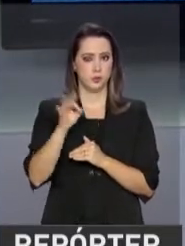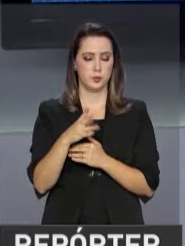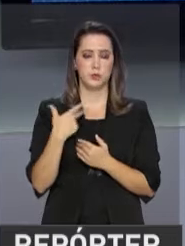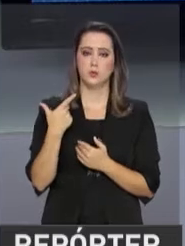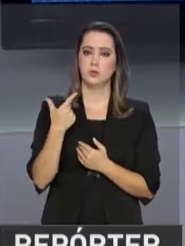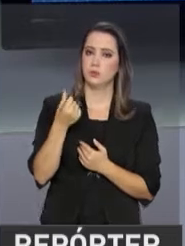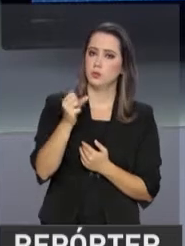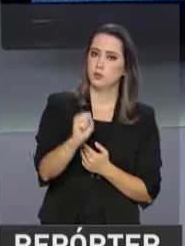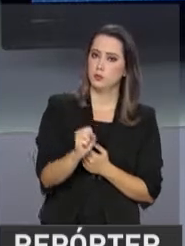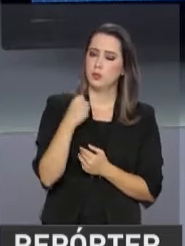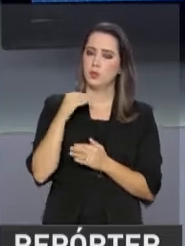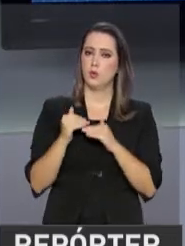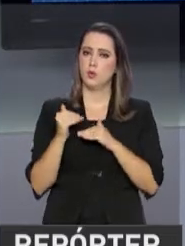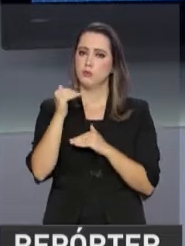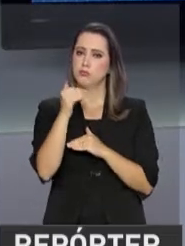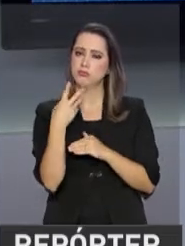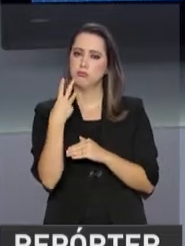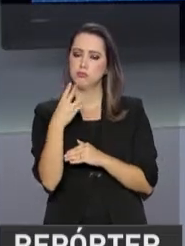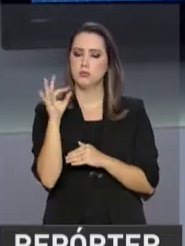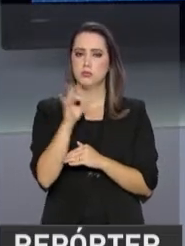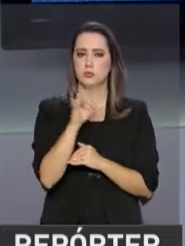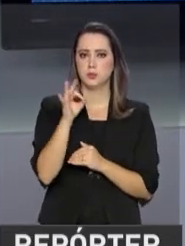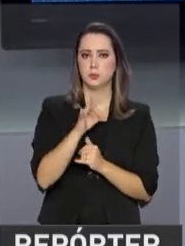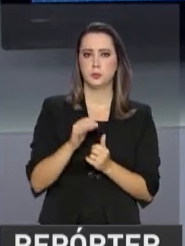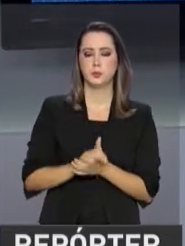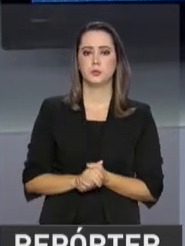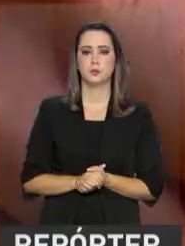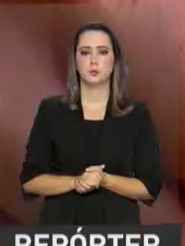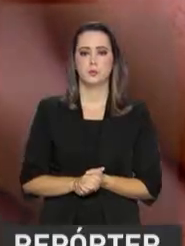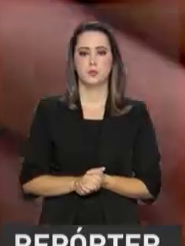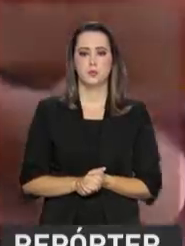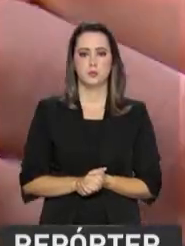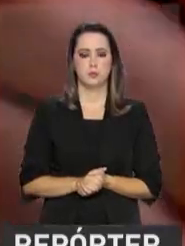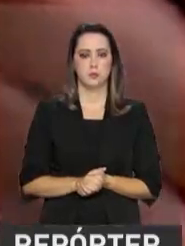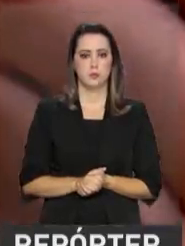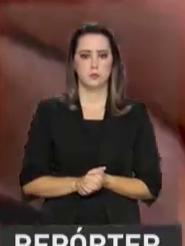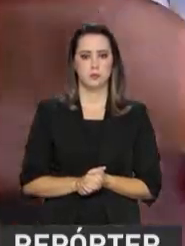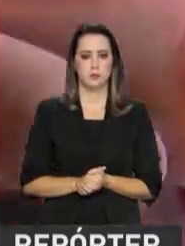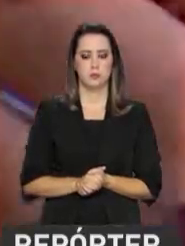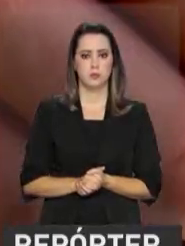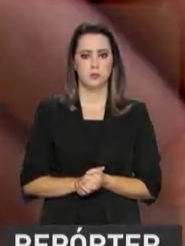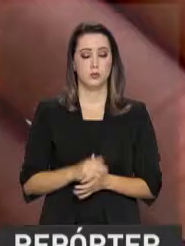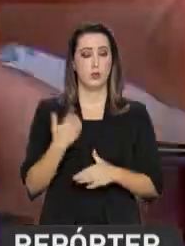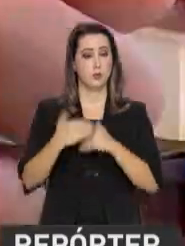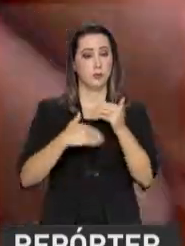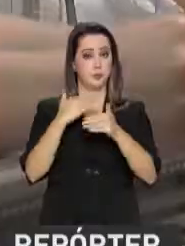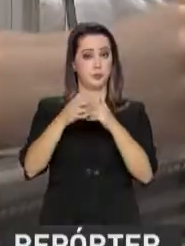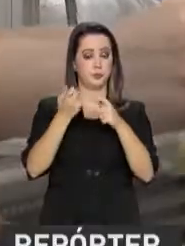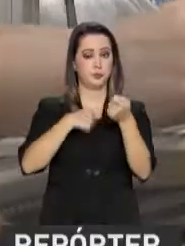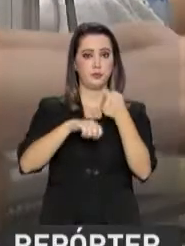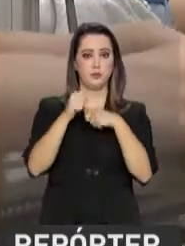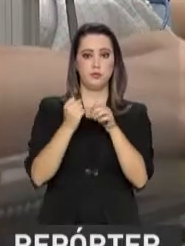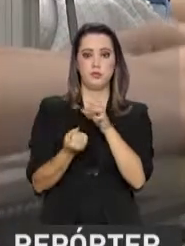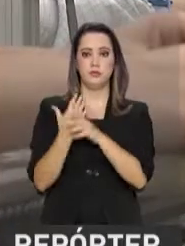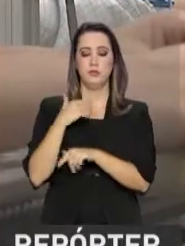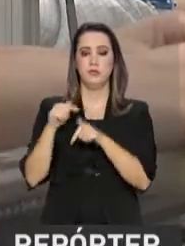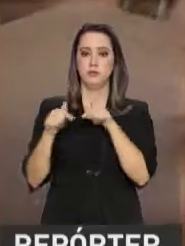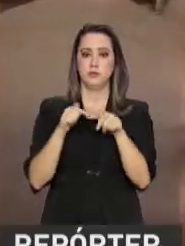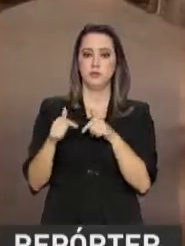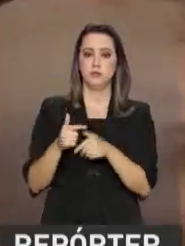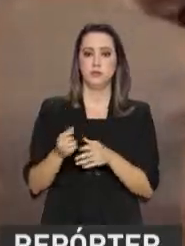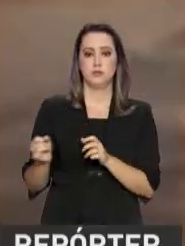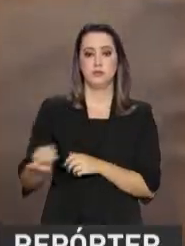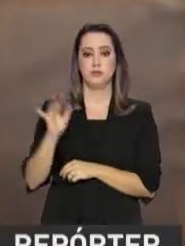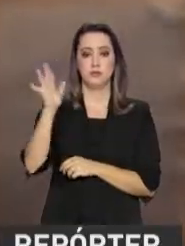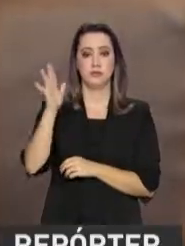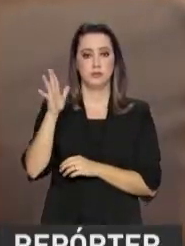cento para 2018 a expectativa é de 3% o crescimento econômico geração de empregos e